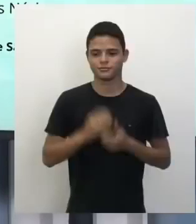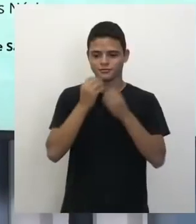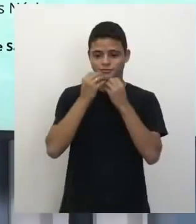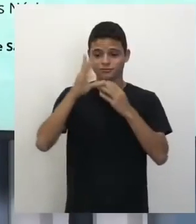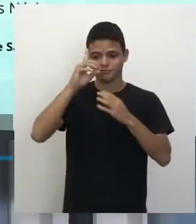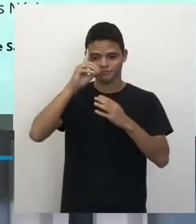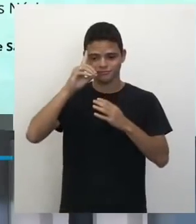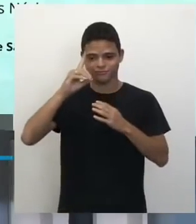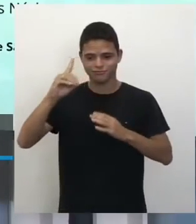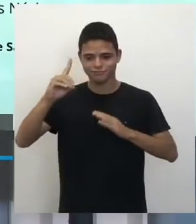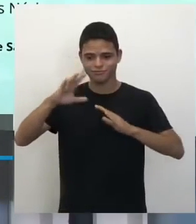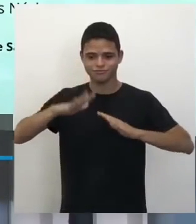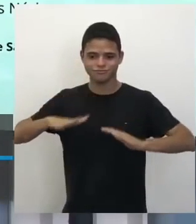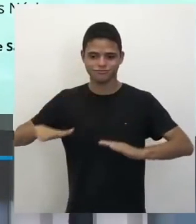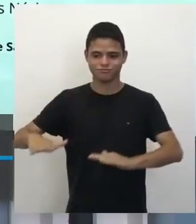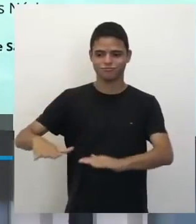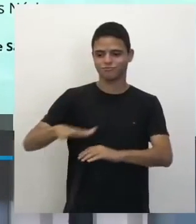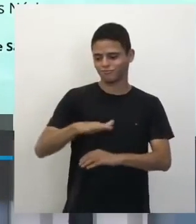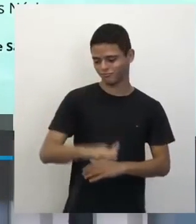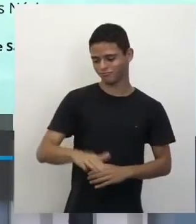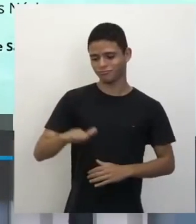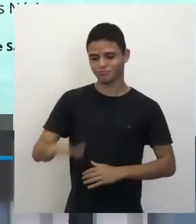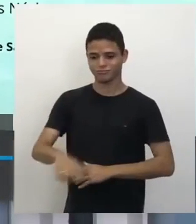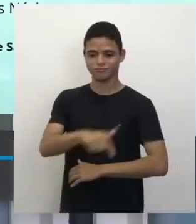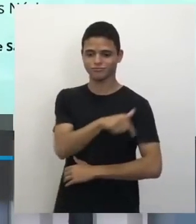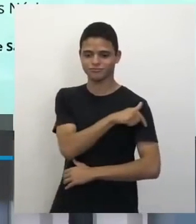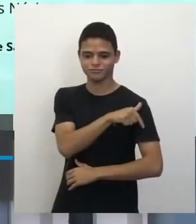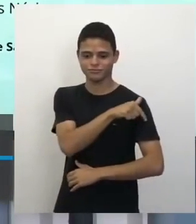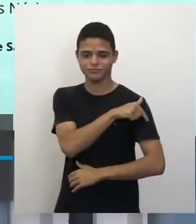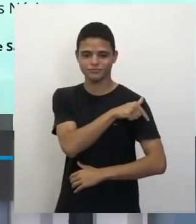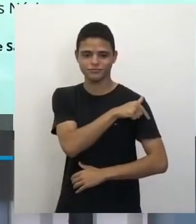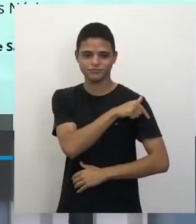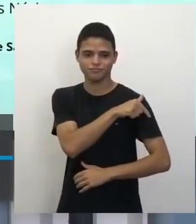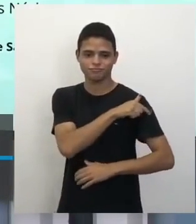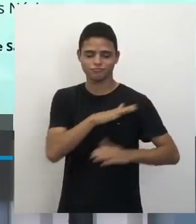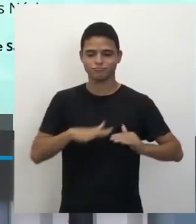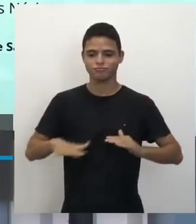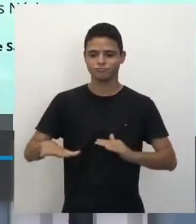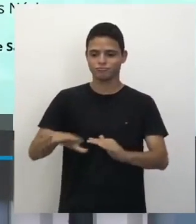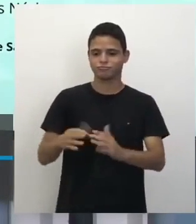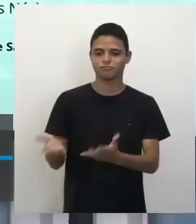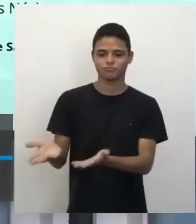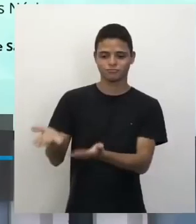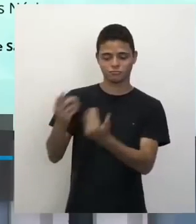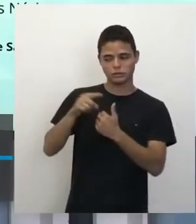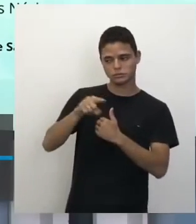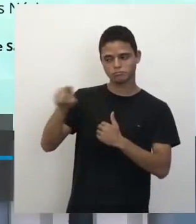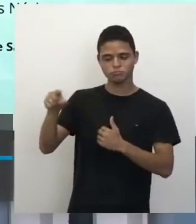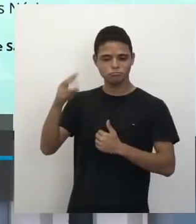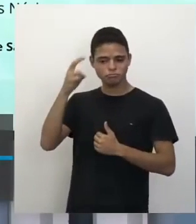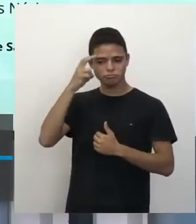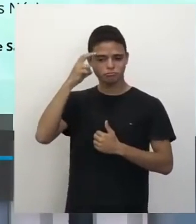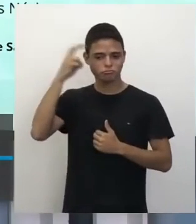Bom dia, garotada do 7º ano, garotada esperta e